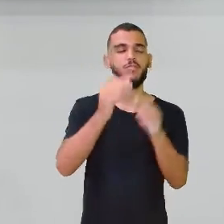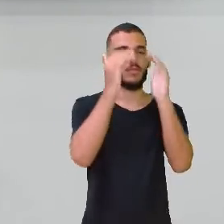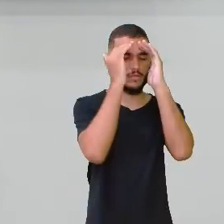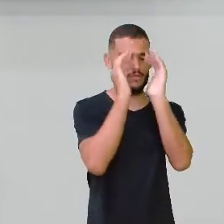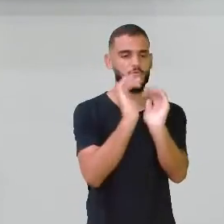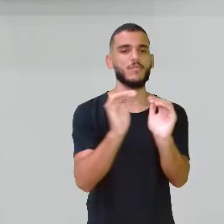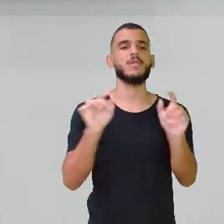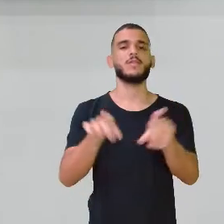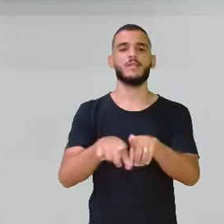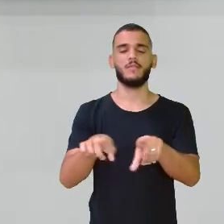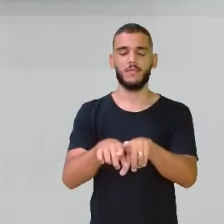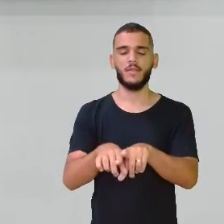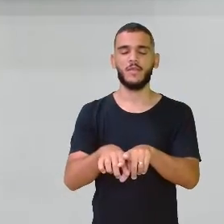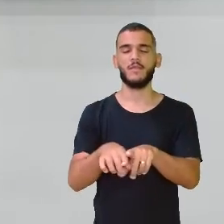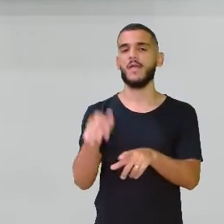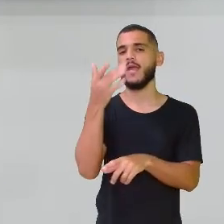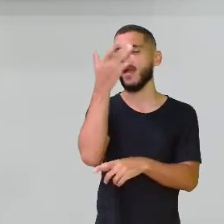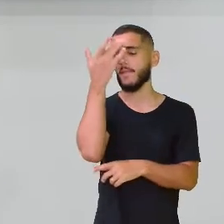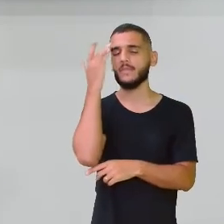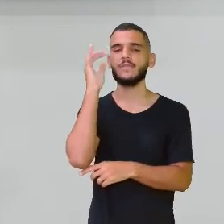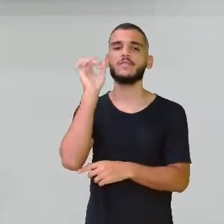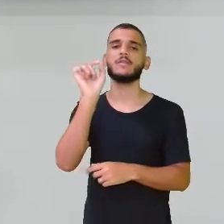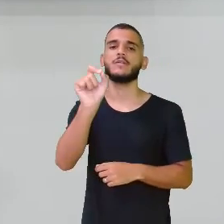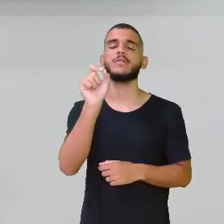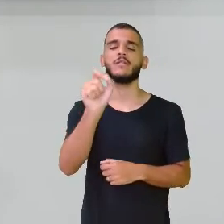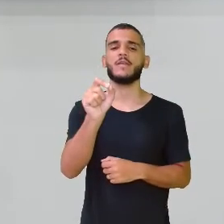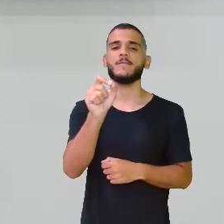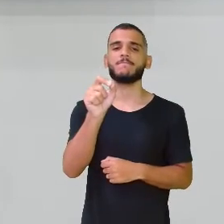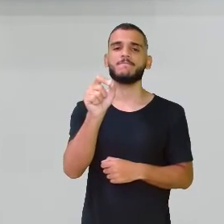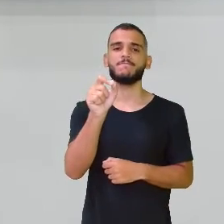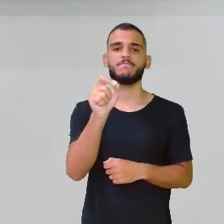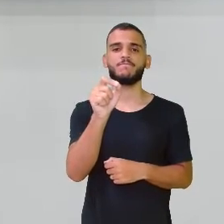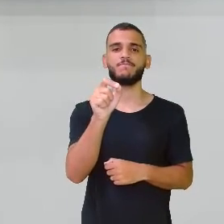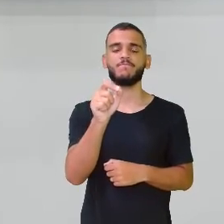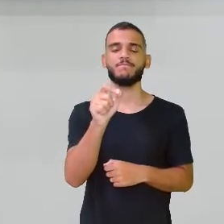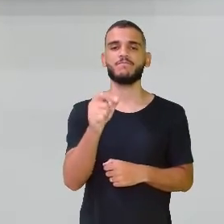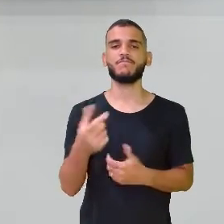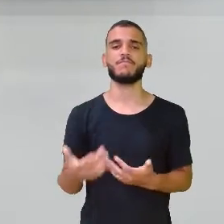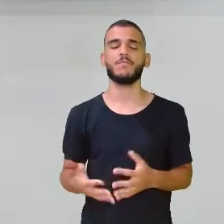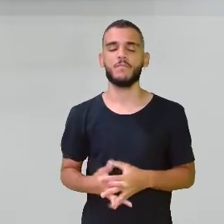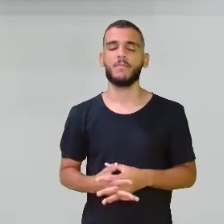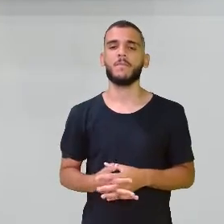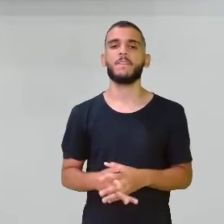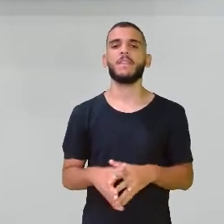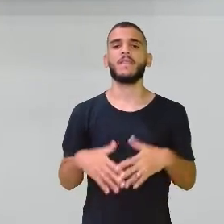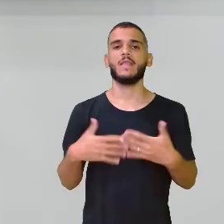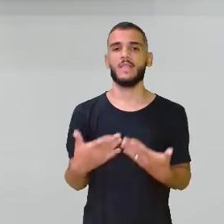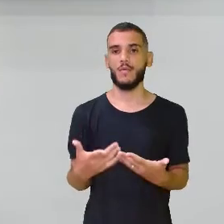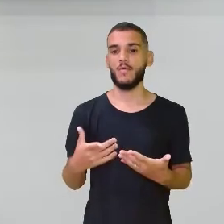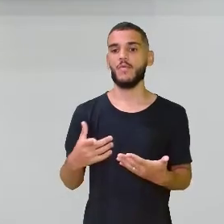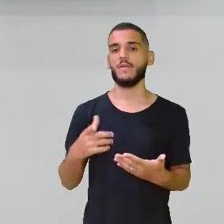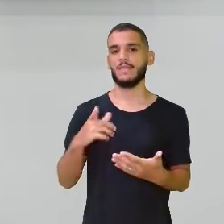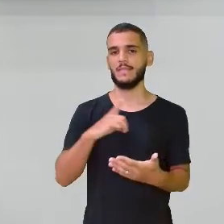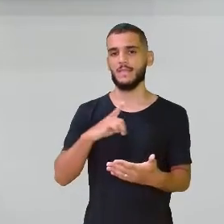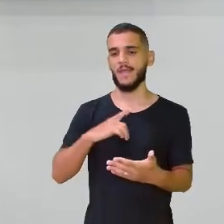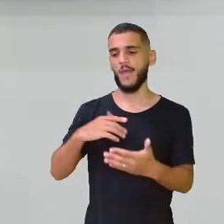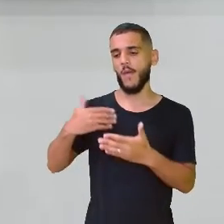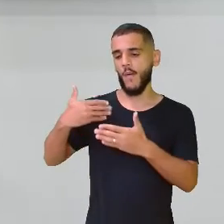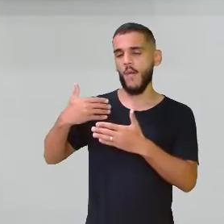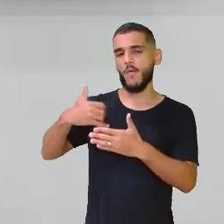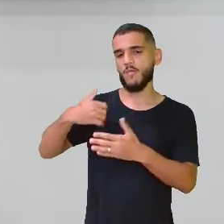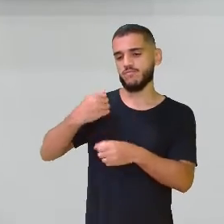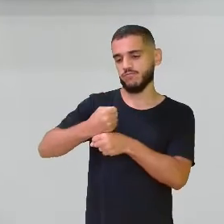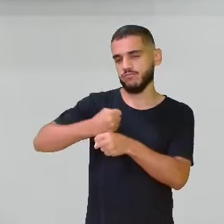respeito com aquela pessoa que, pela própria ação do tempo, se sente